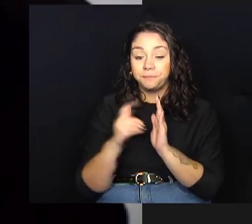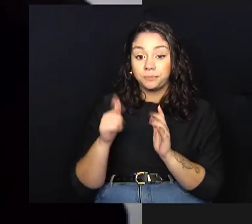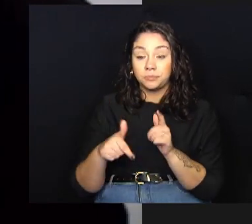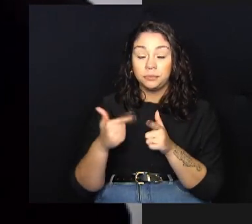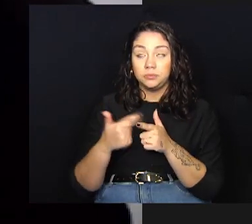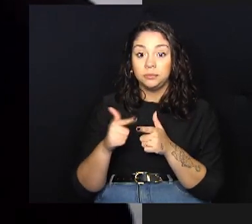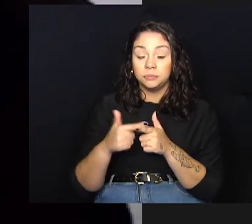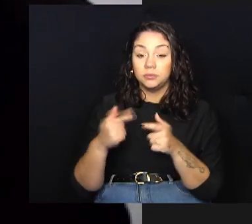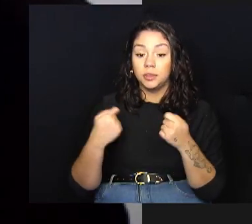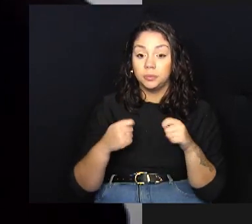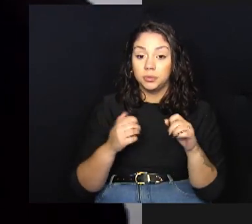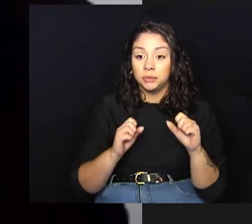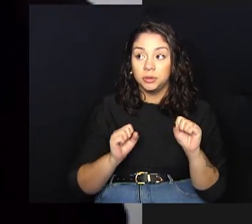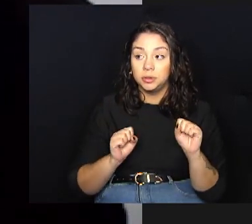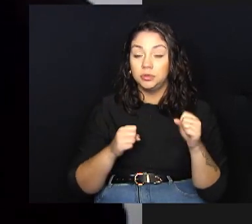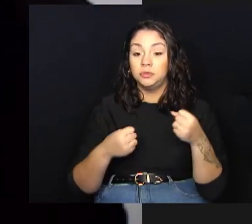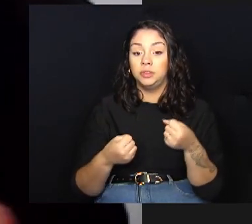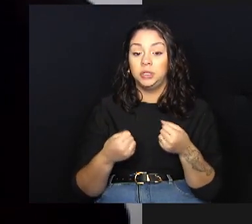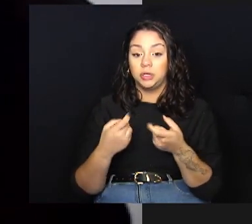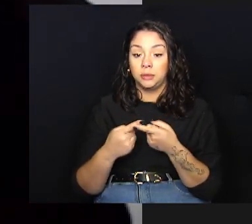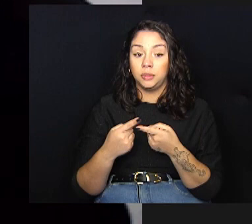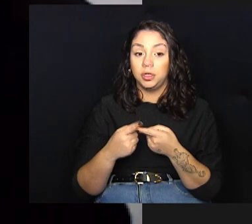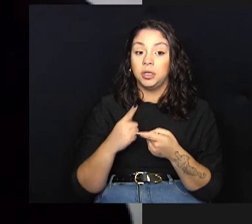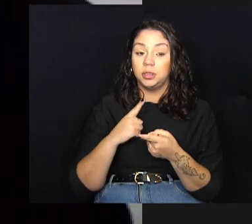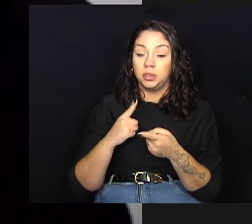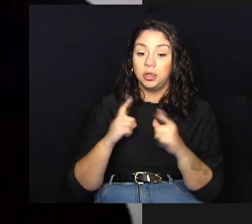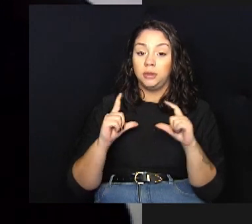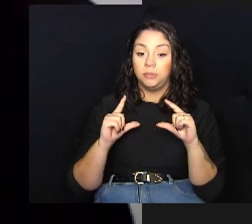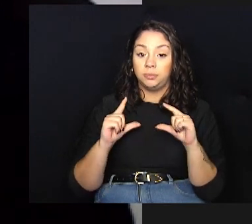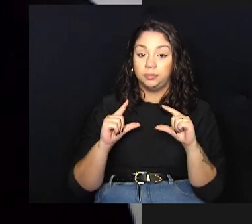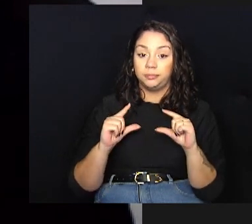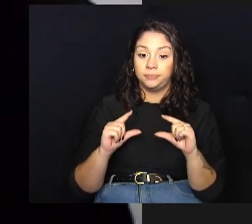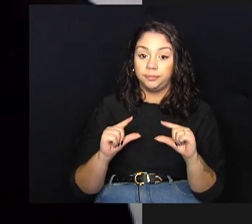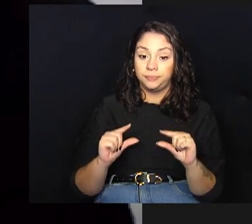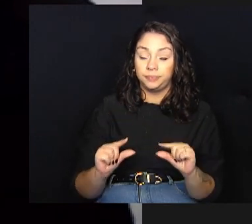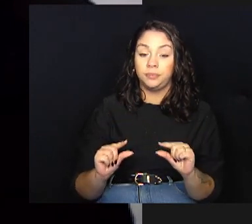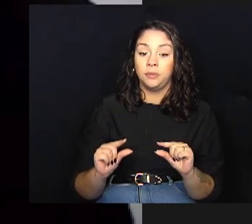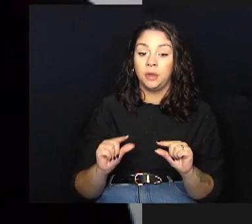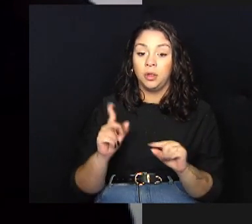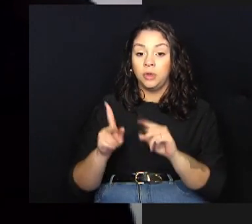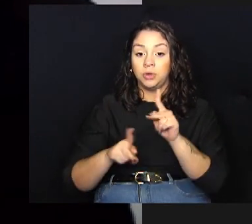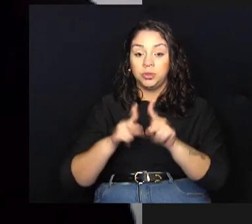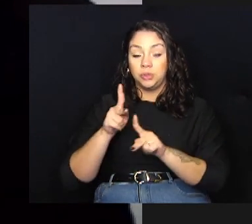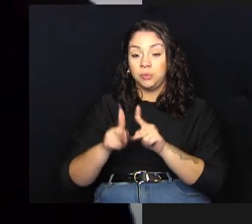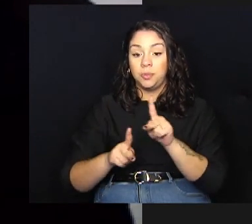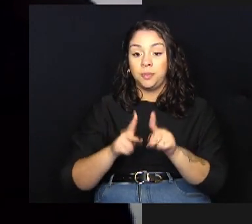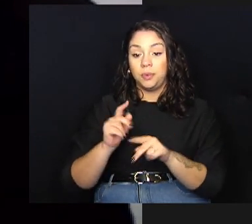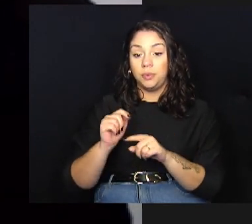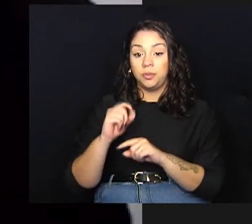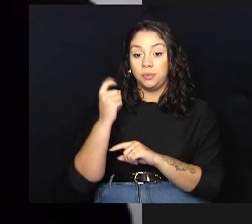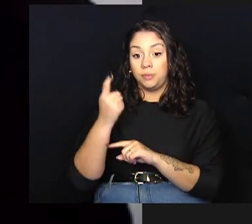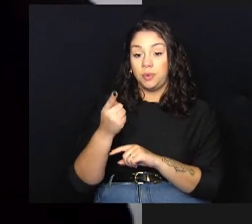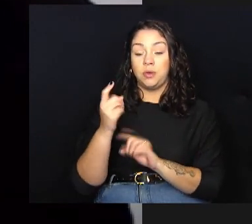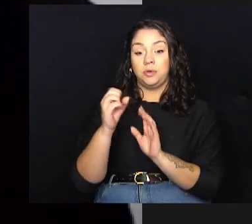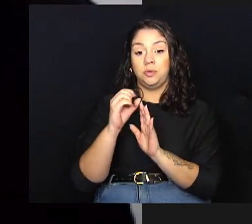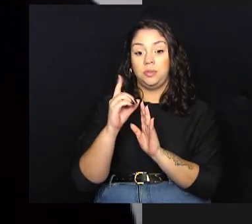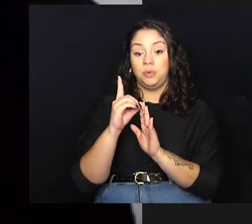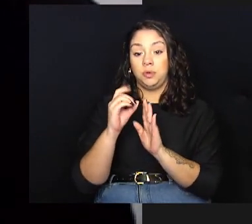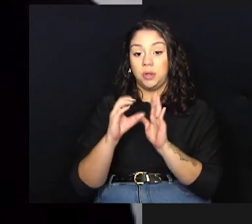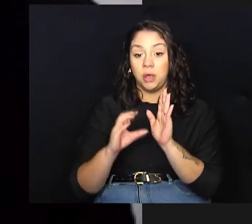a gente tem que enfrentar porque a gente vai ter uma redução de população na próxima década isso